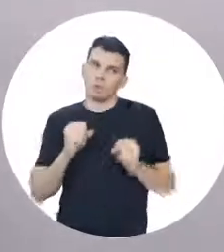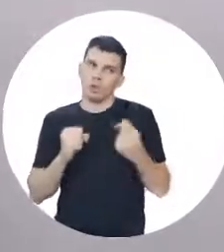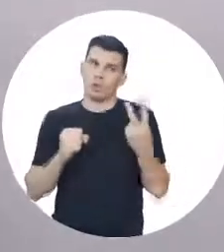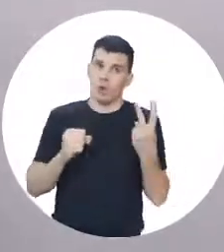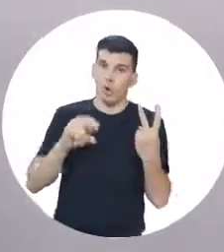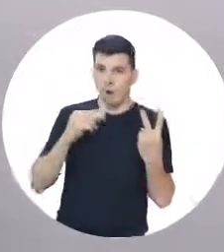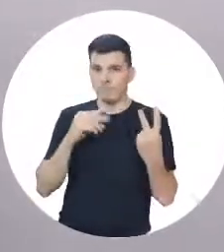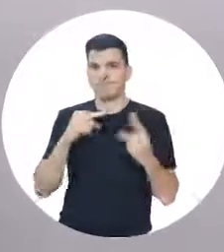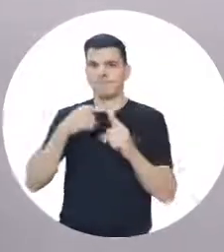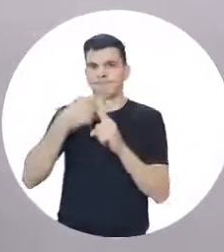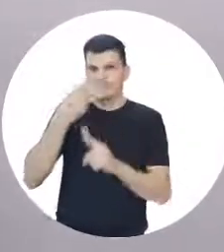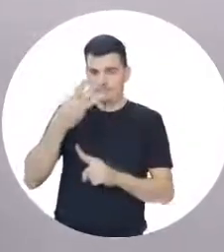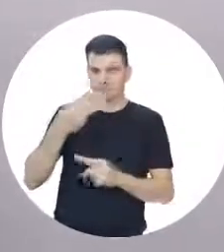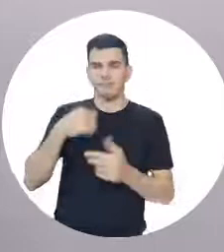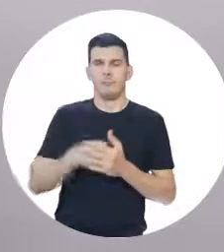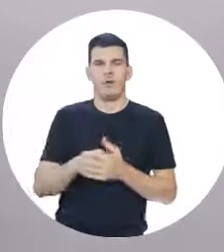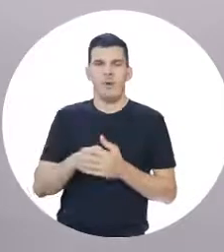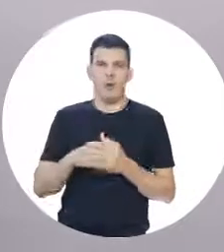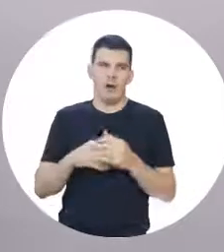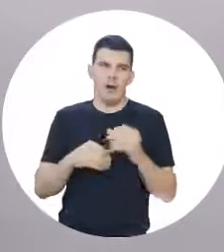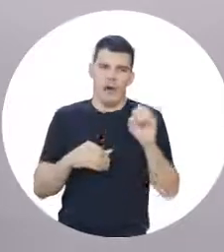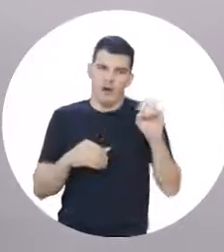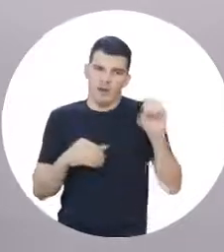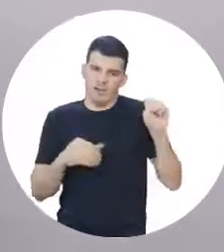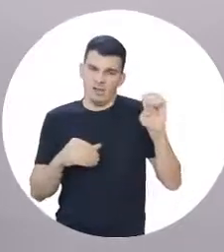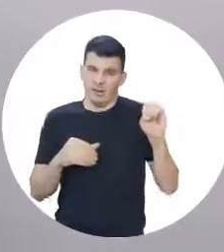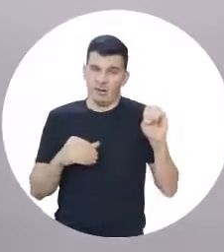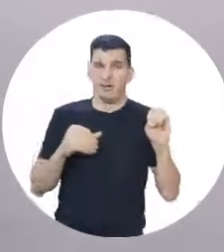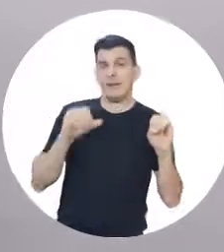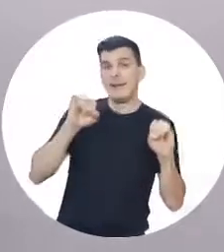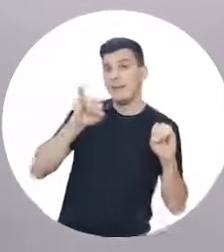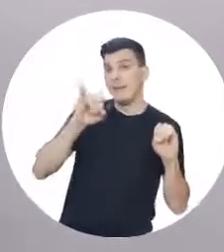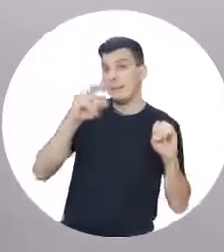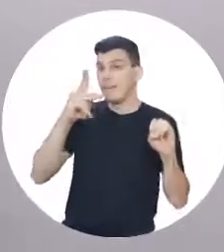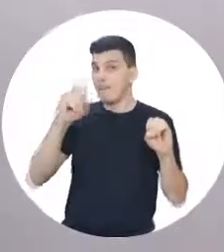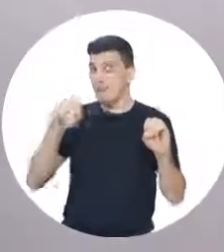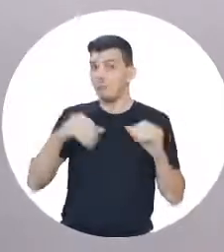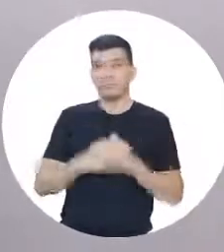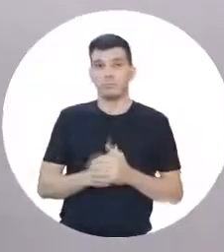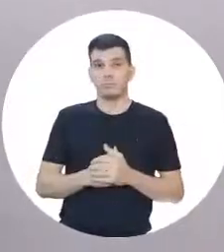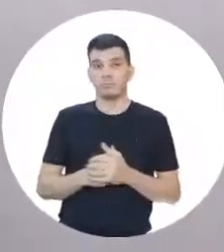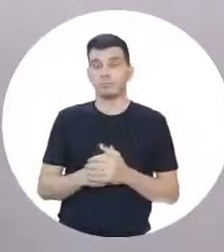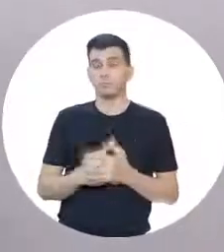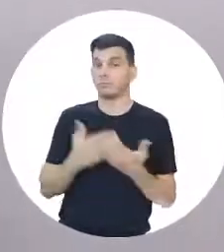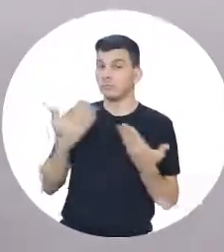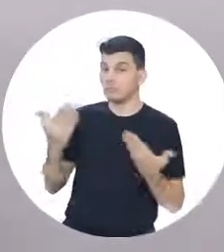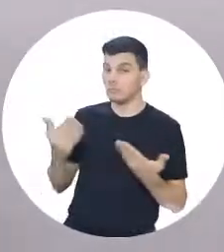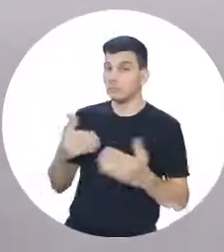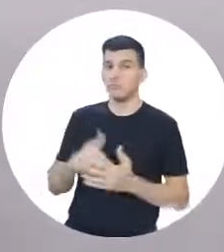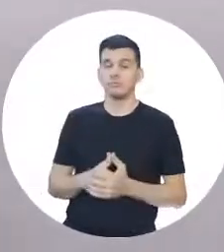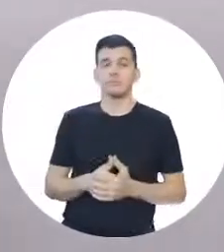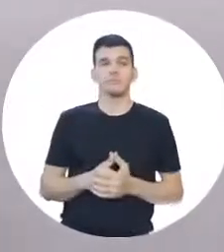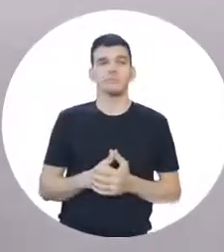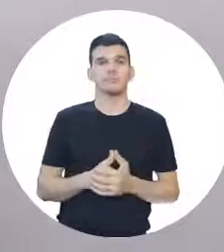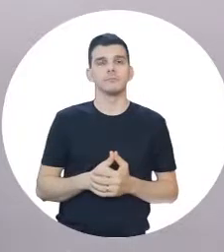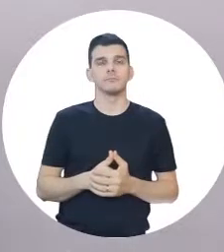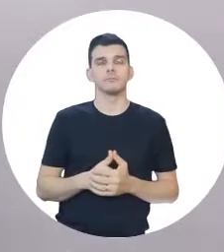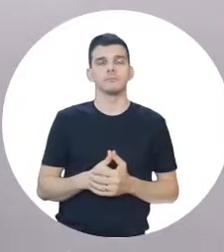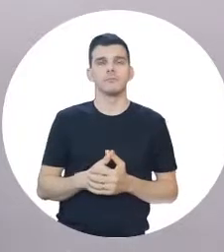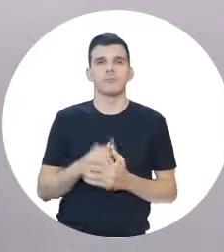mais 2 ou mais 3. Mais 2 oso, mais 3 ico. Então, esse aqui é o hidróxido